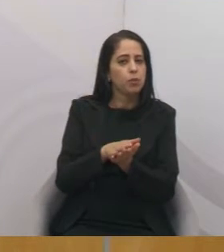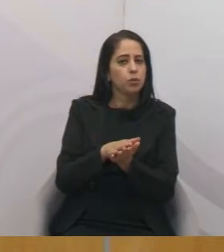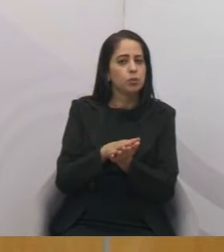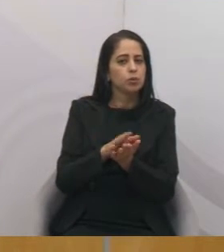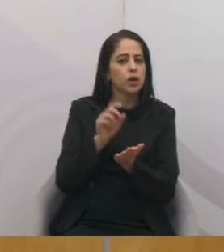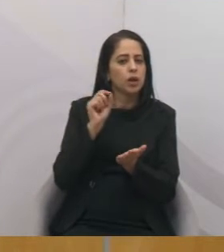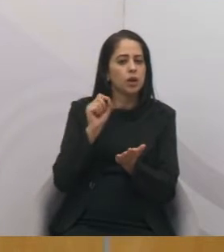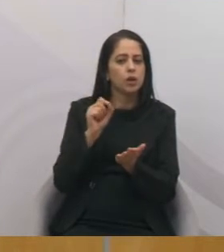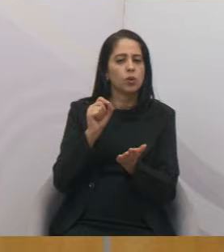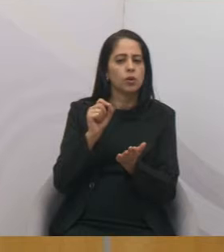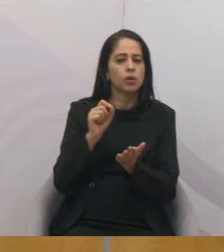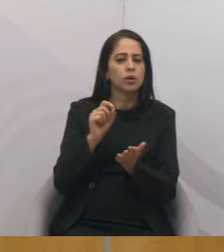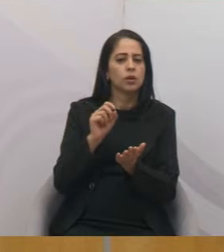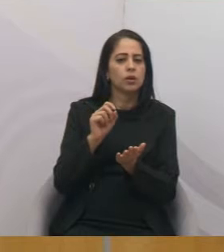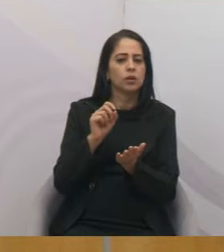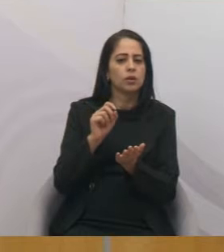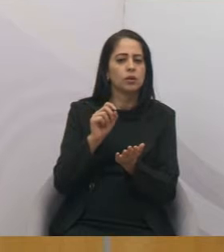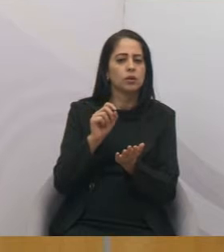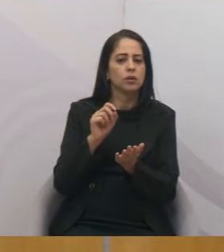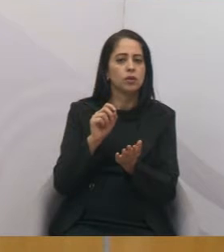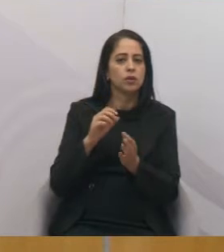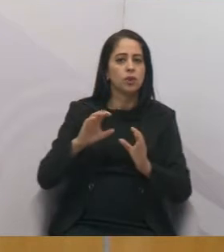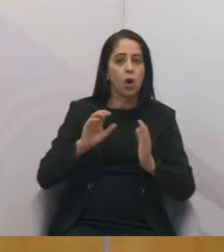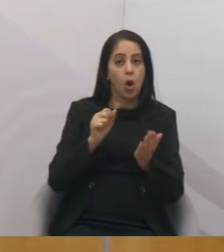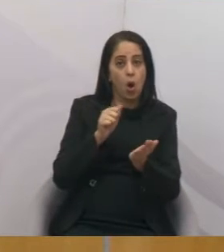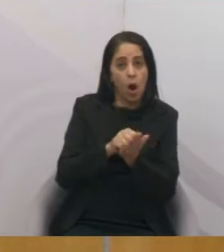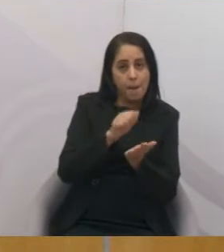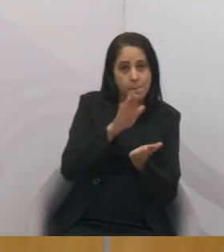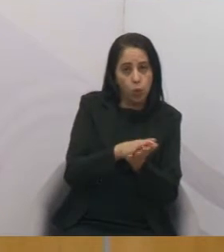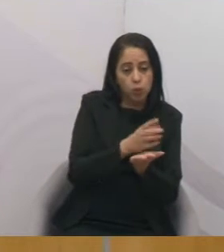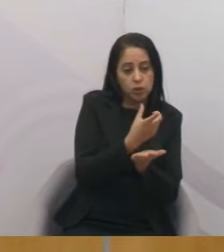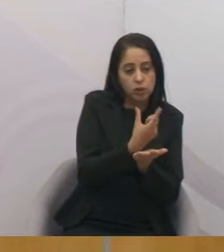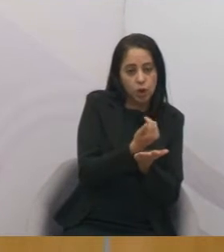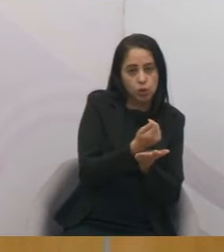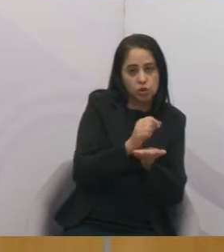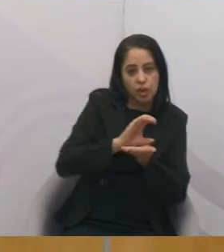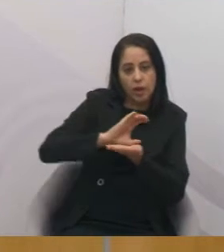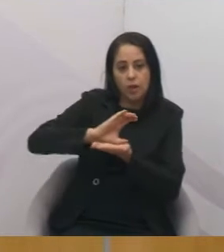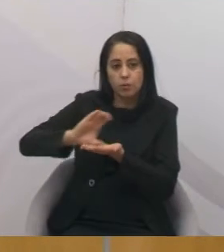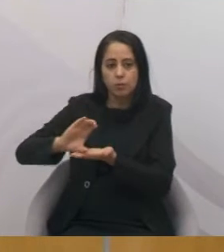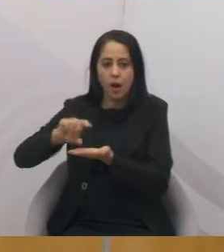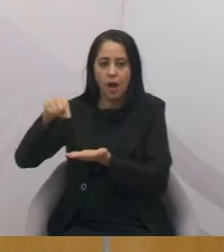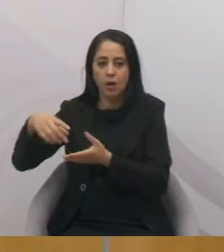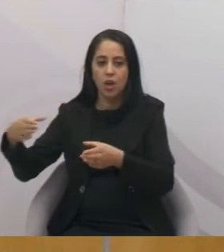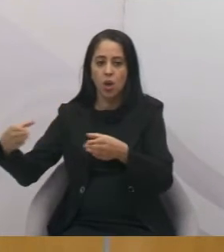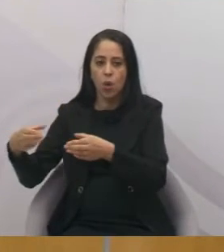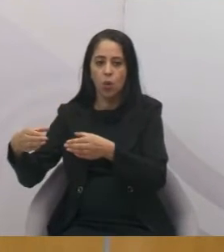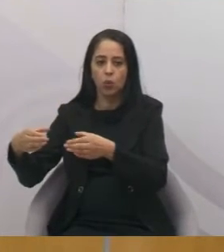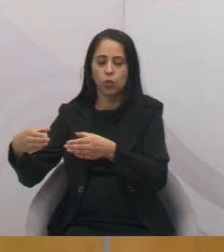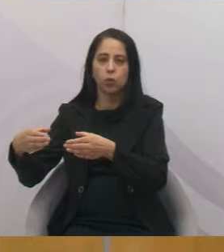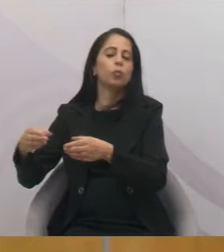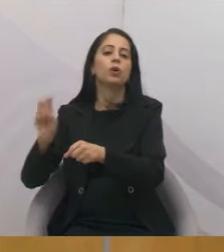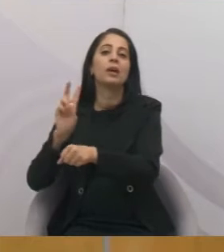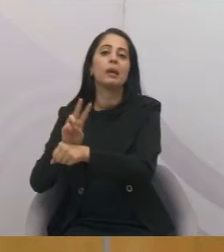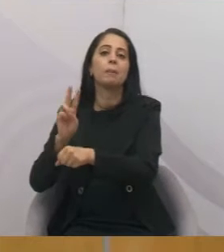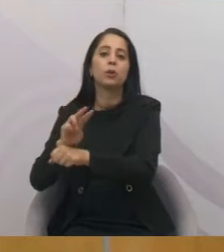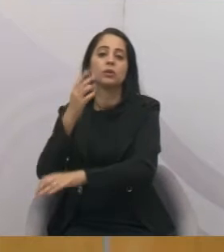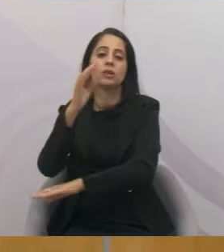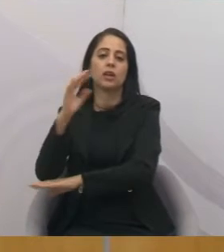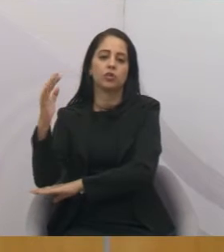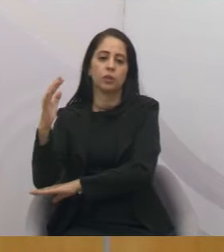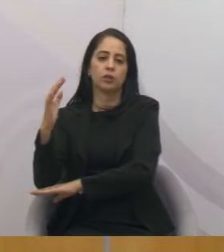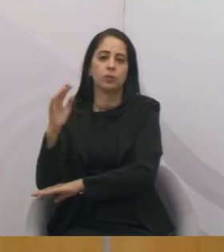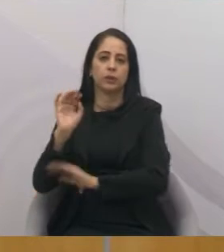revertidas para o Fundo Municipal de Meio Ambiente. Então, está importante esclarecer que os recursos oriundos das taxas